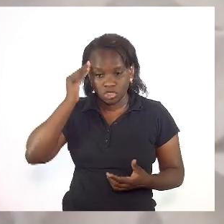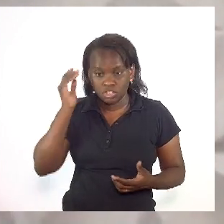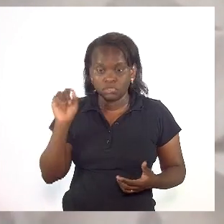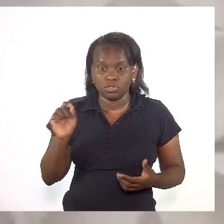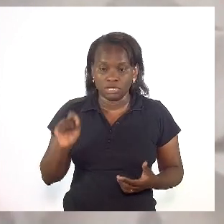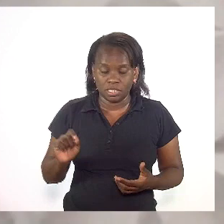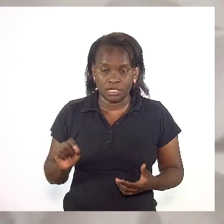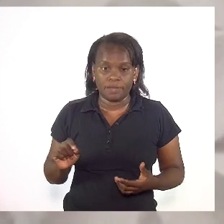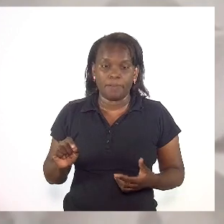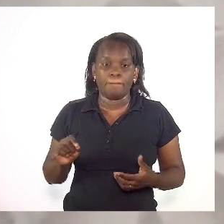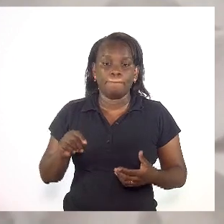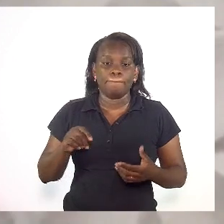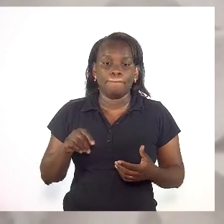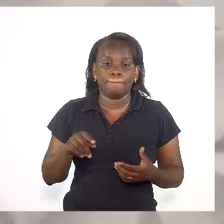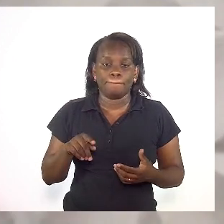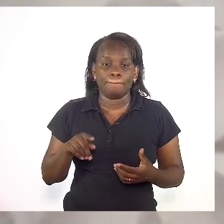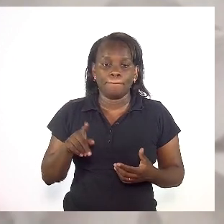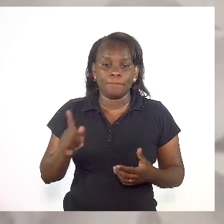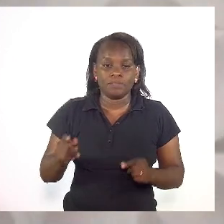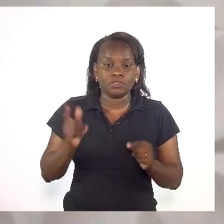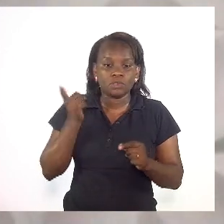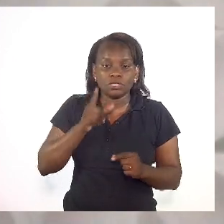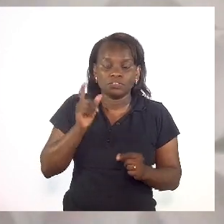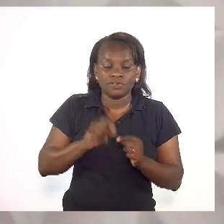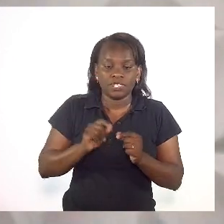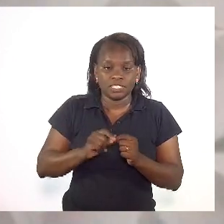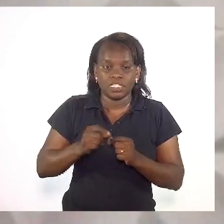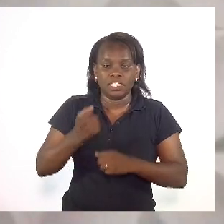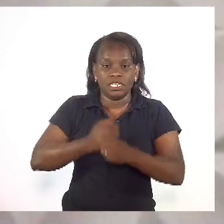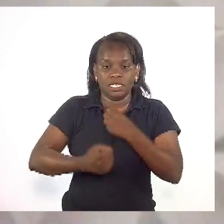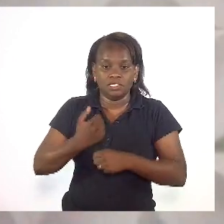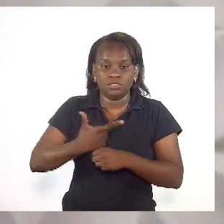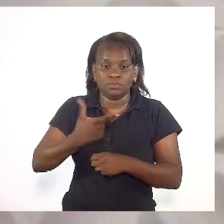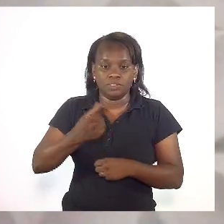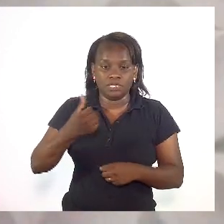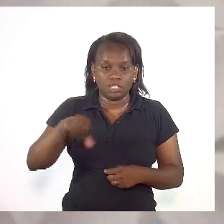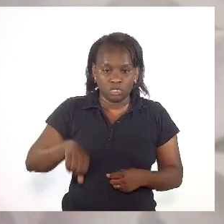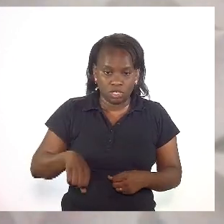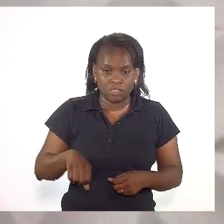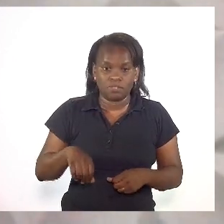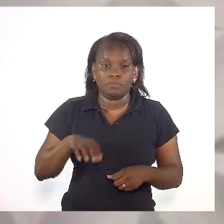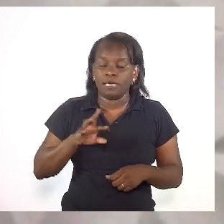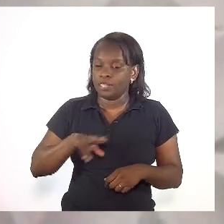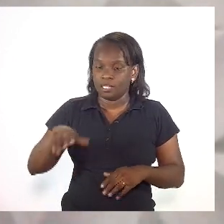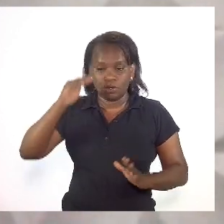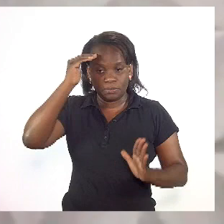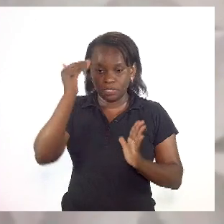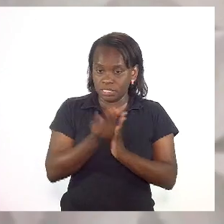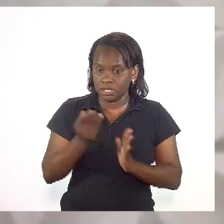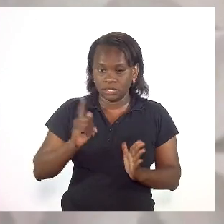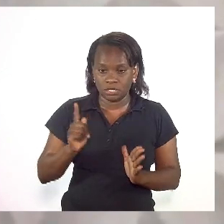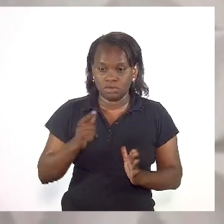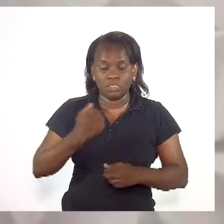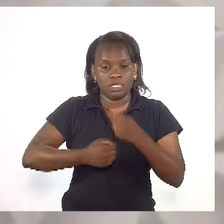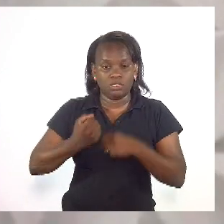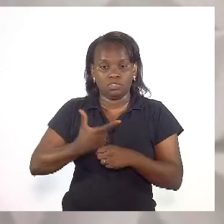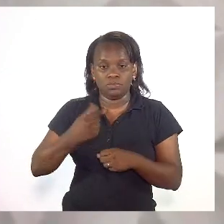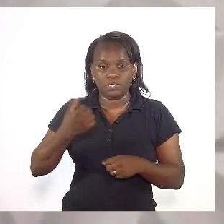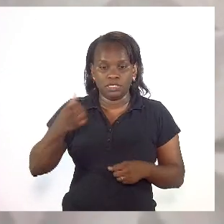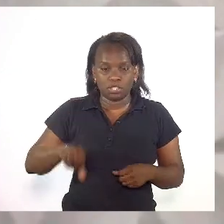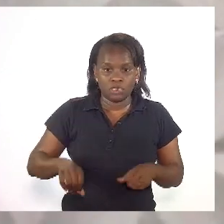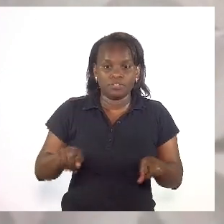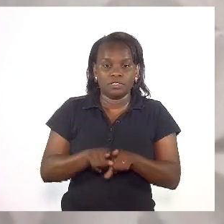de que o que foi realizado em 2019 e não cumprido em 2019